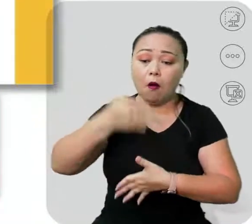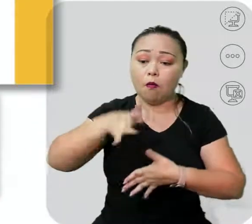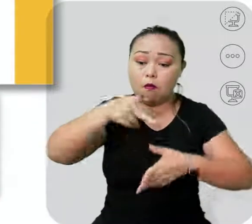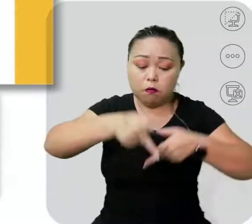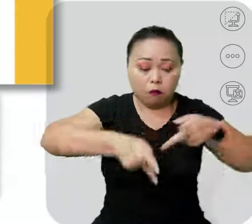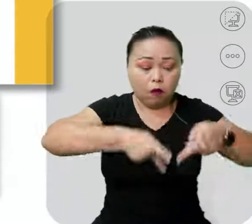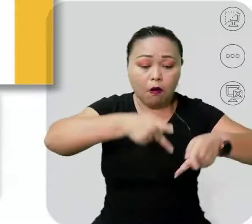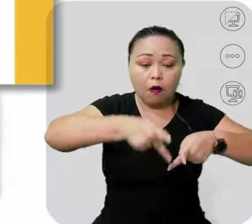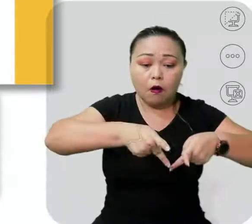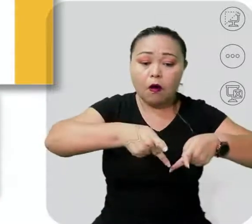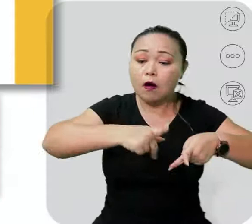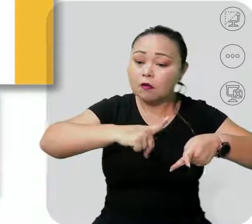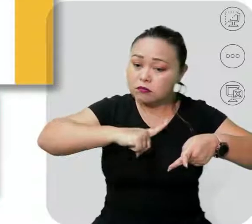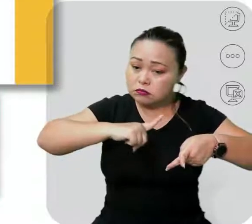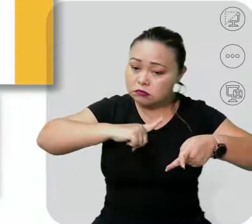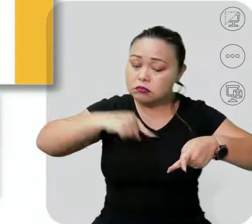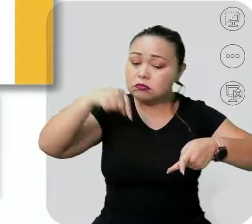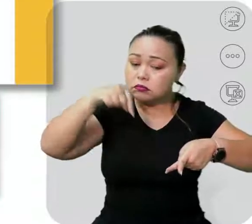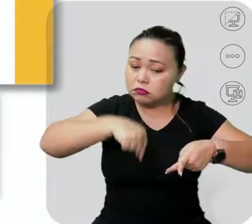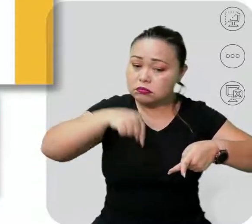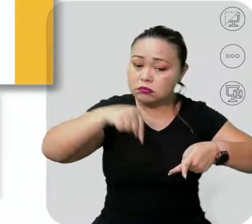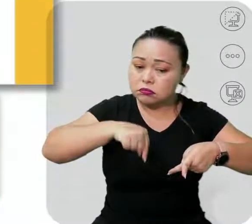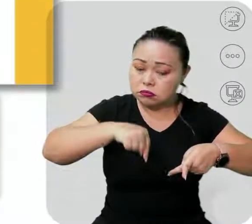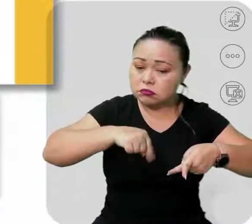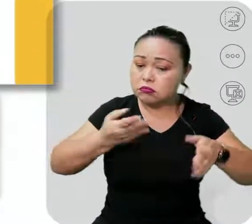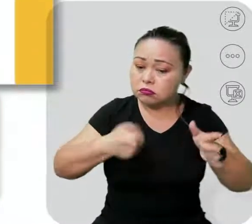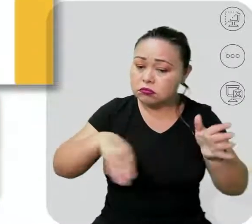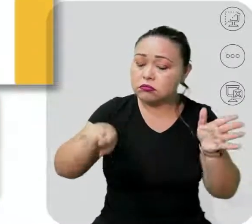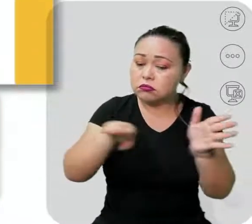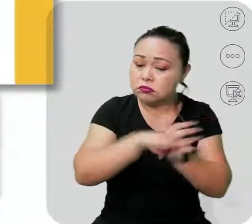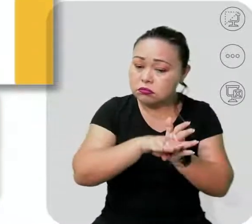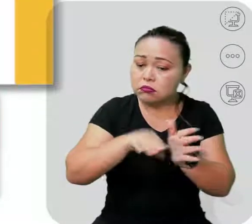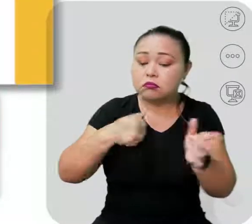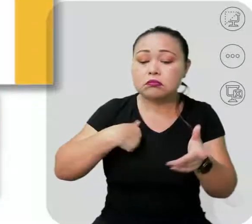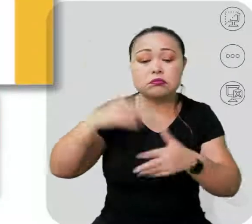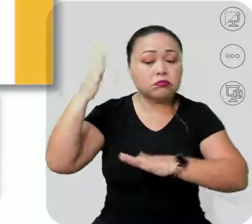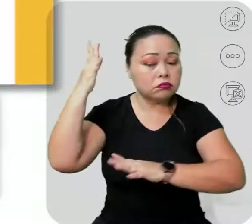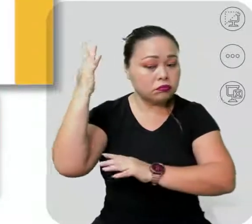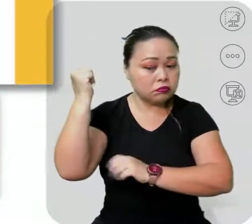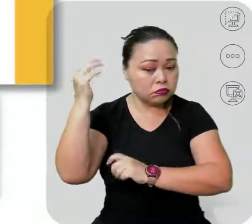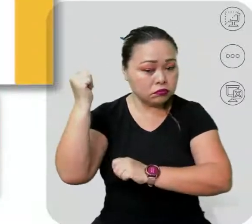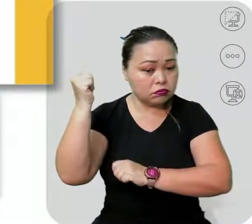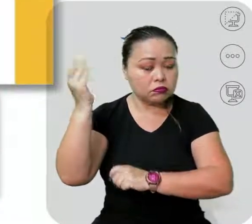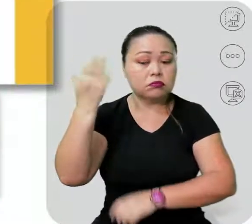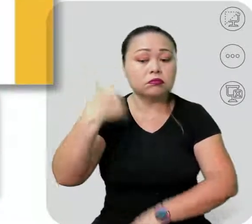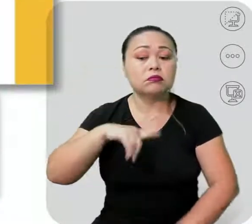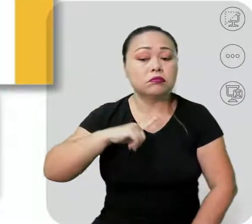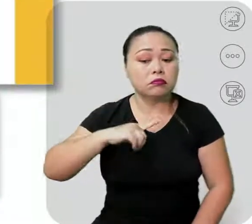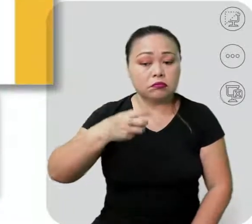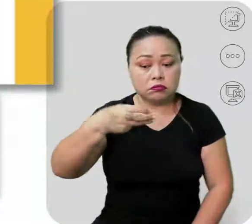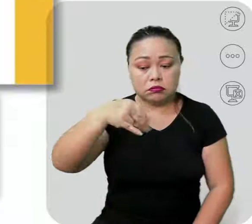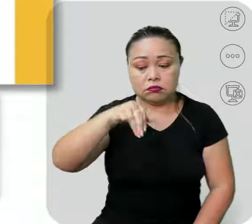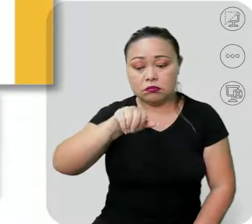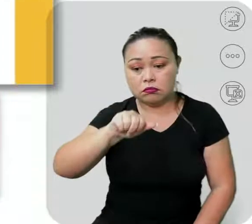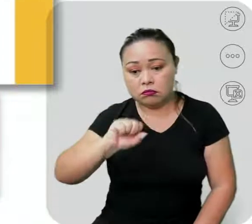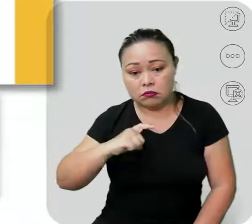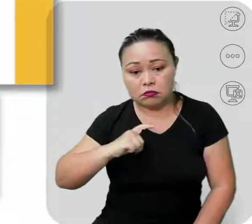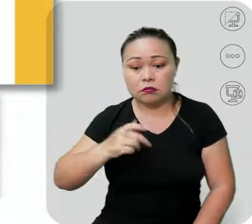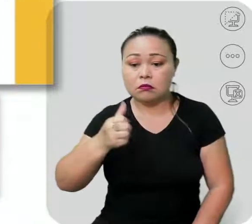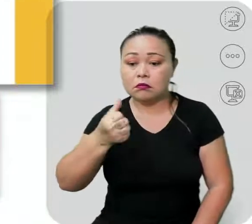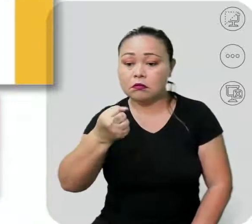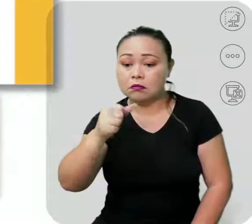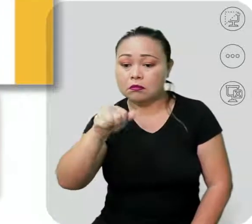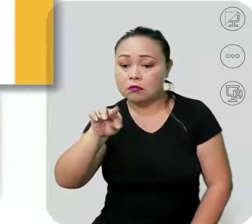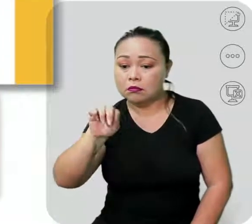principais povos estavam aqui com a chegada dos espanhóis aí nós temos os maias